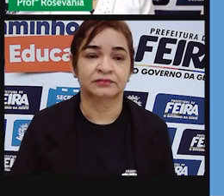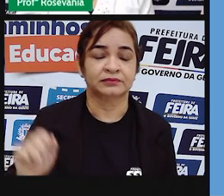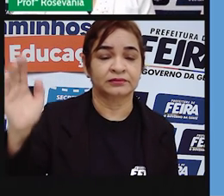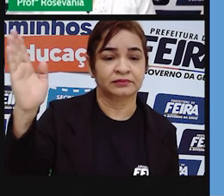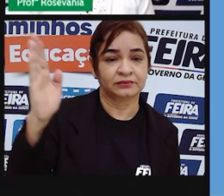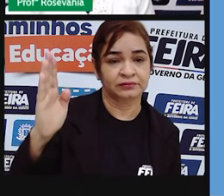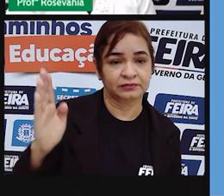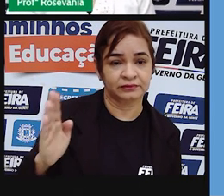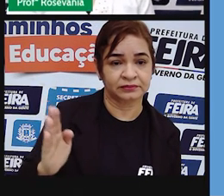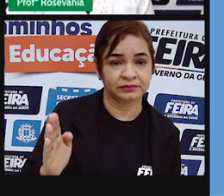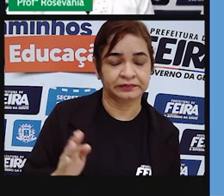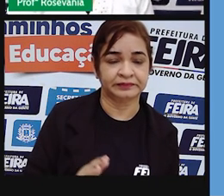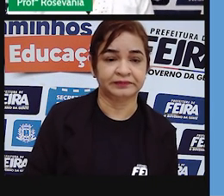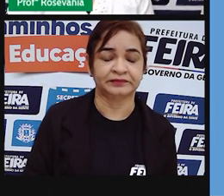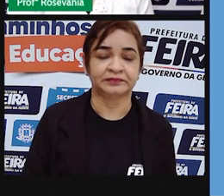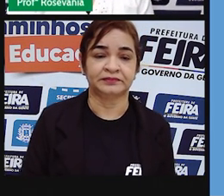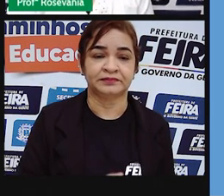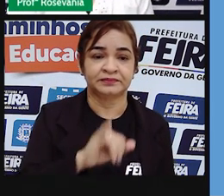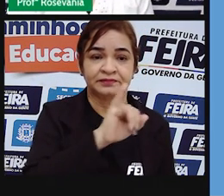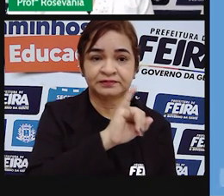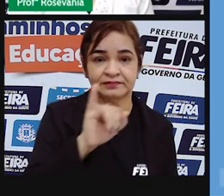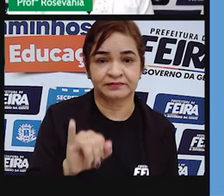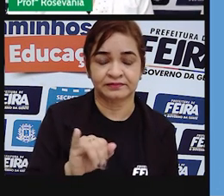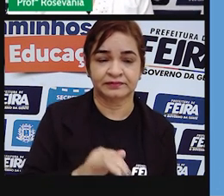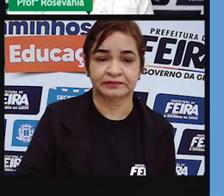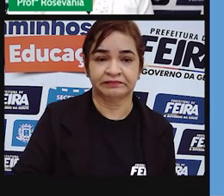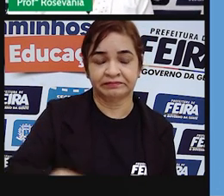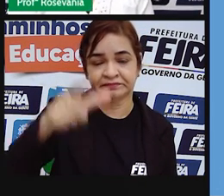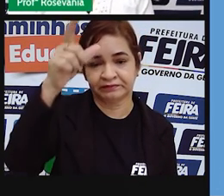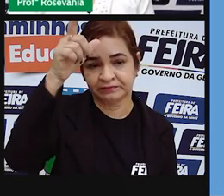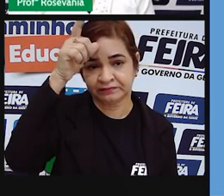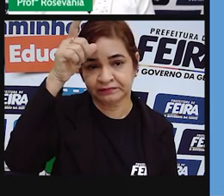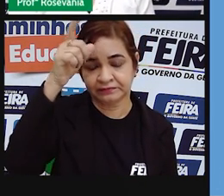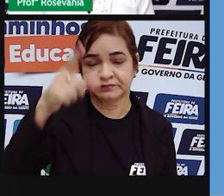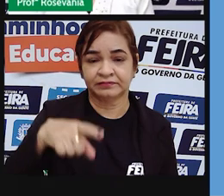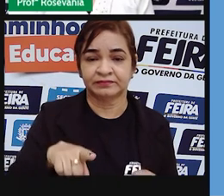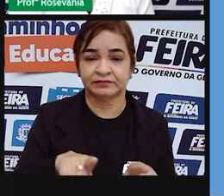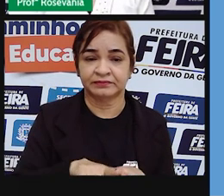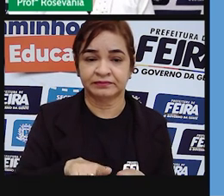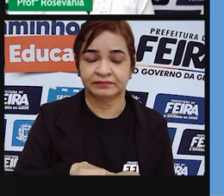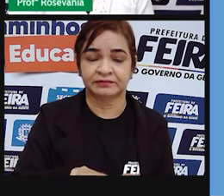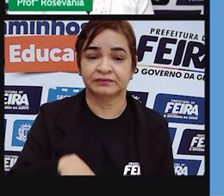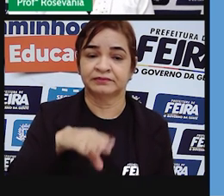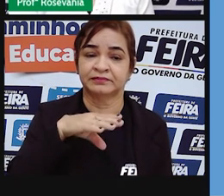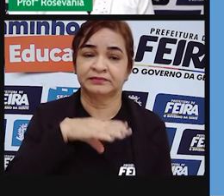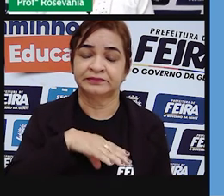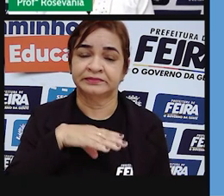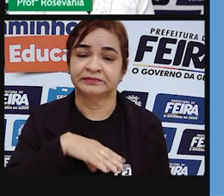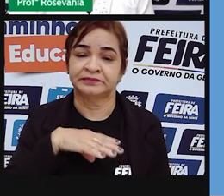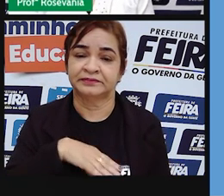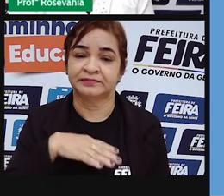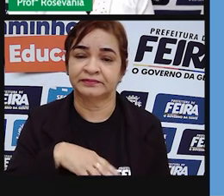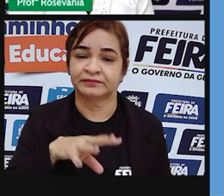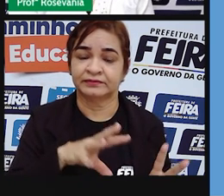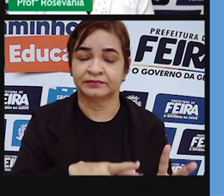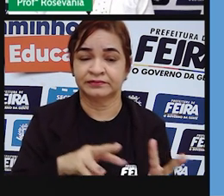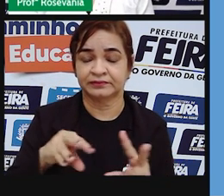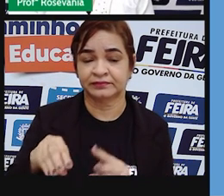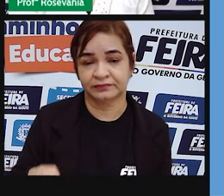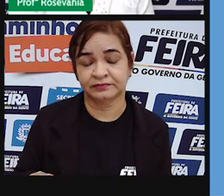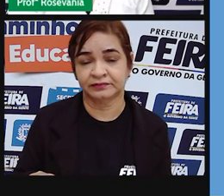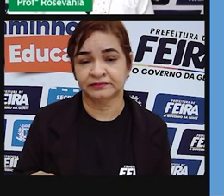brasileiros então aqui a gente né Tem alemães espanhóis italianos japoneses portugueses símbolos